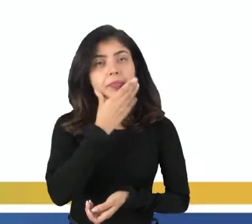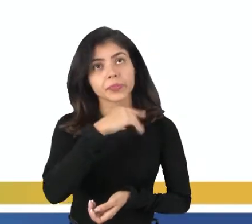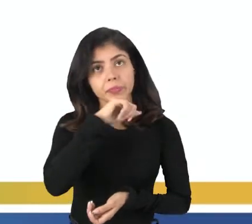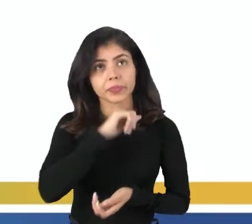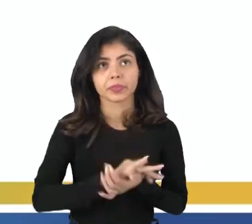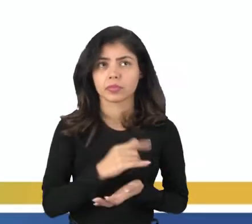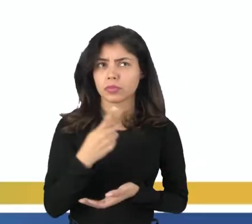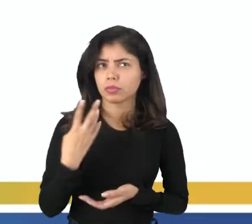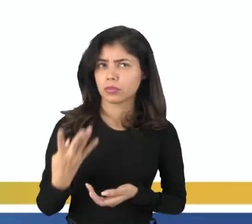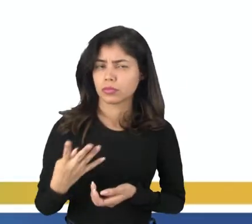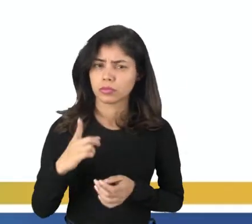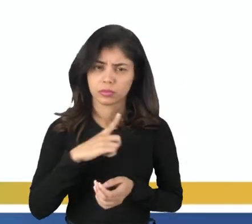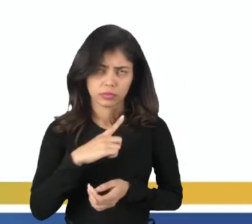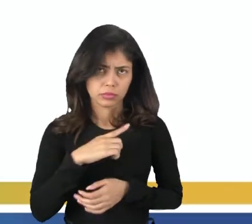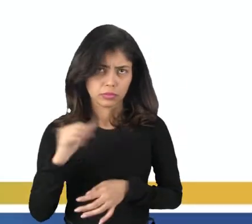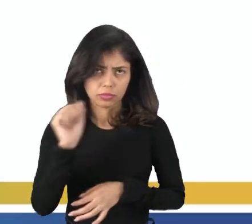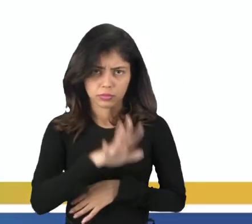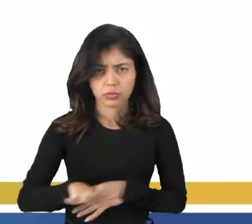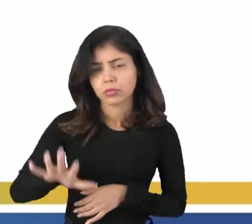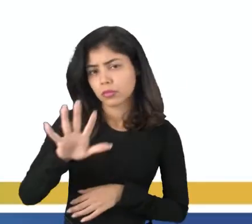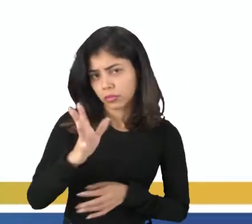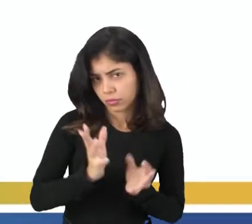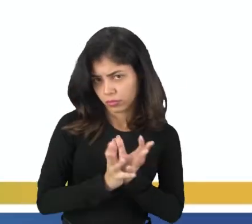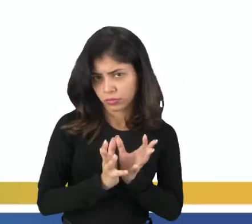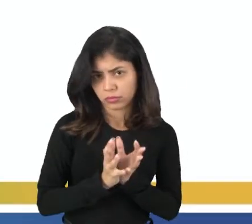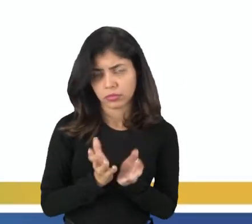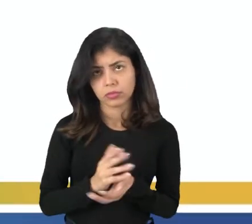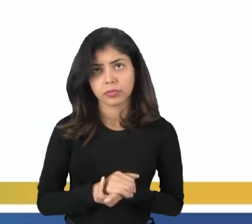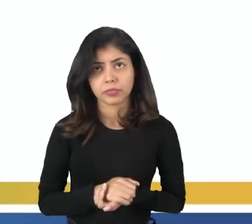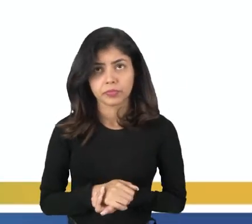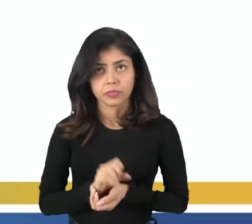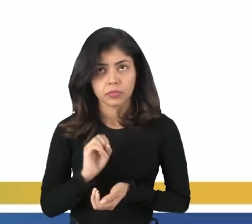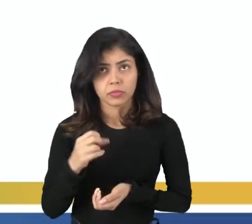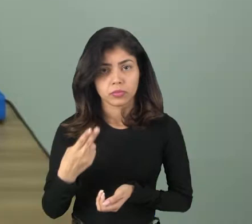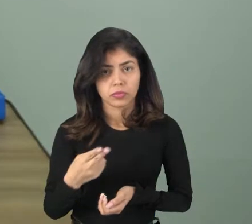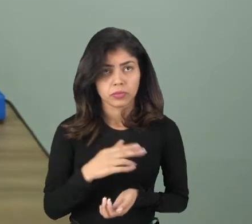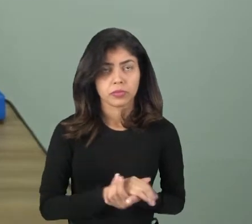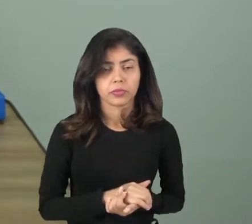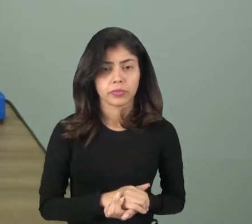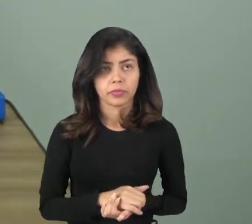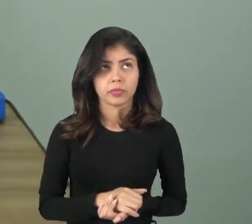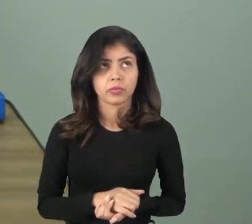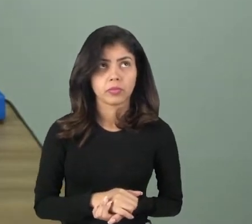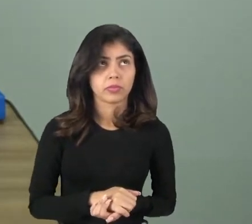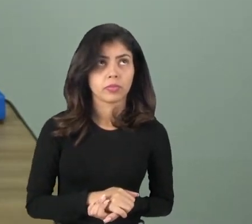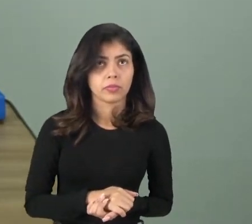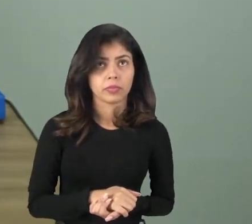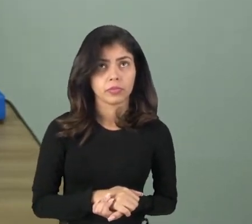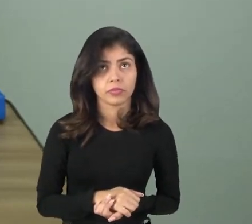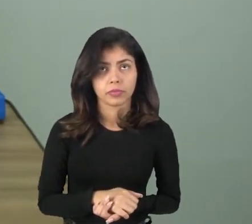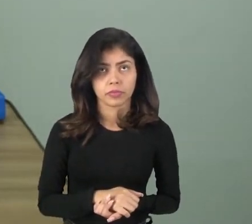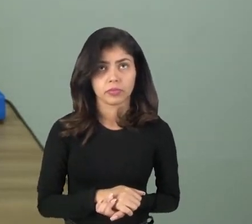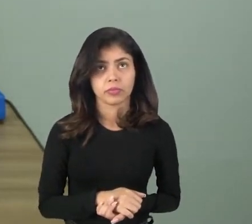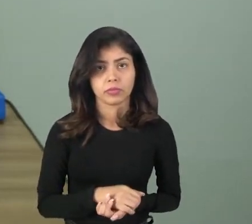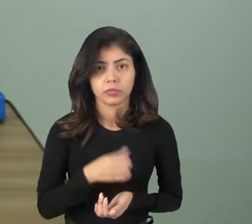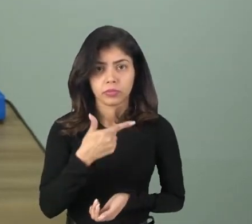pai. Quantas bolas ele tem em sua coleção? Ou seja, né? Vem aqui comigo, ele tem